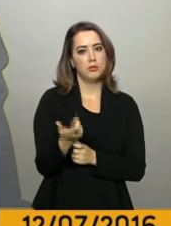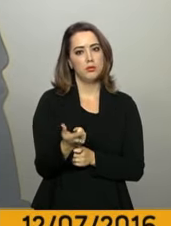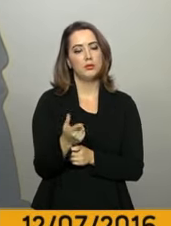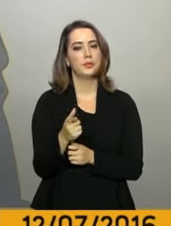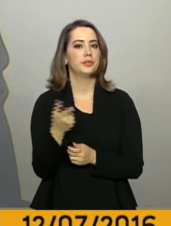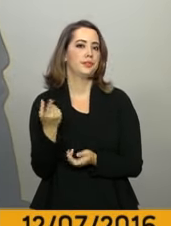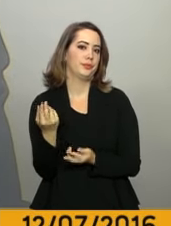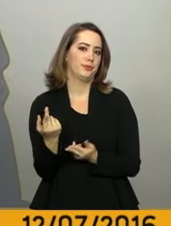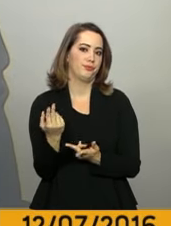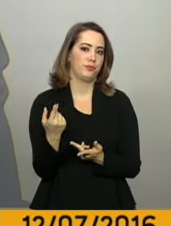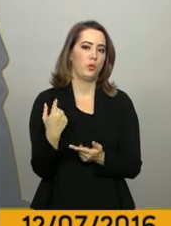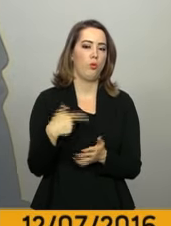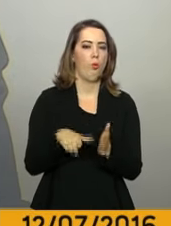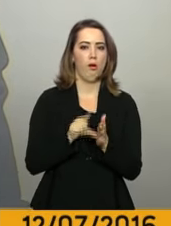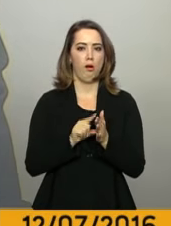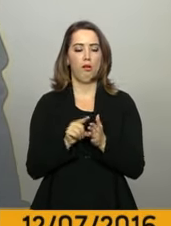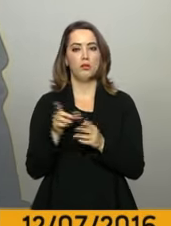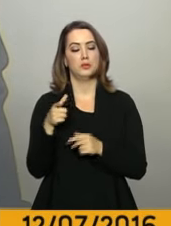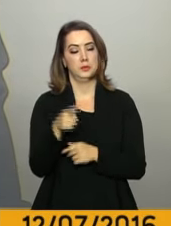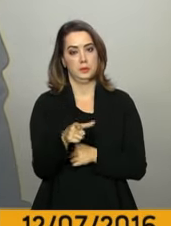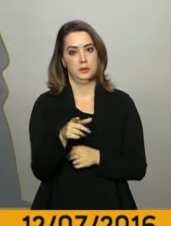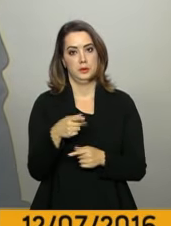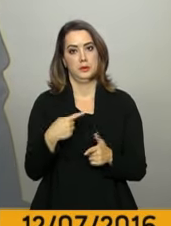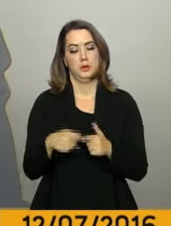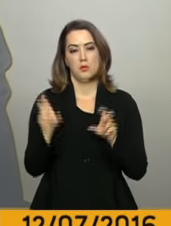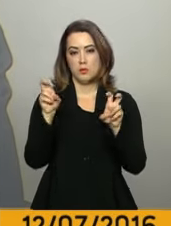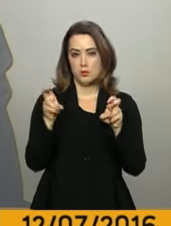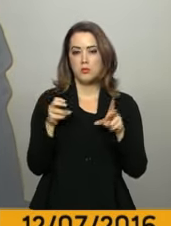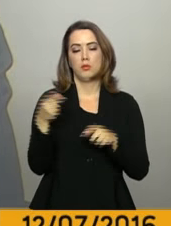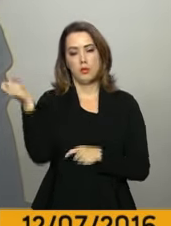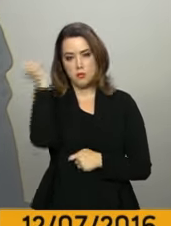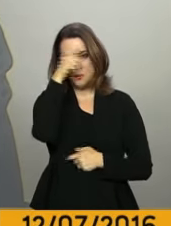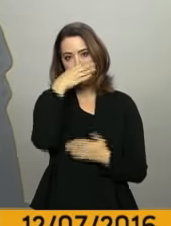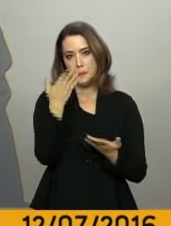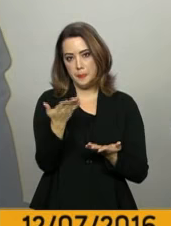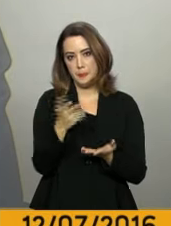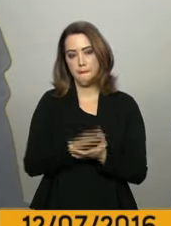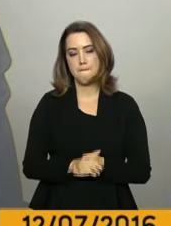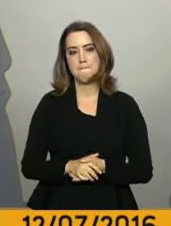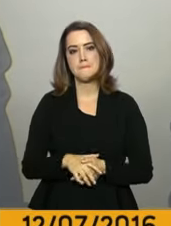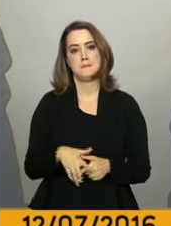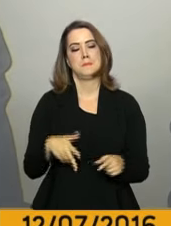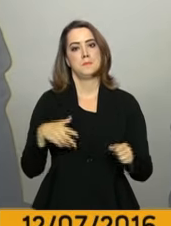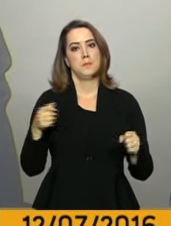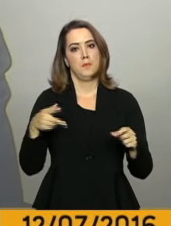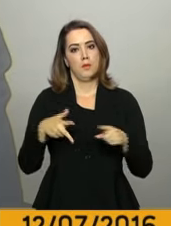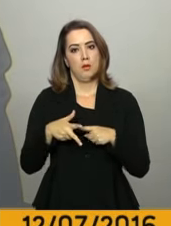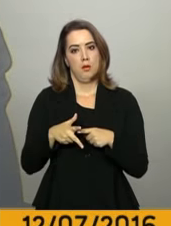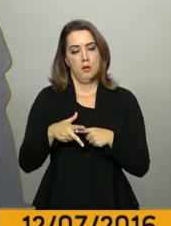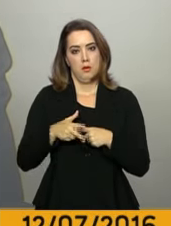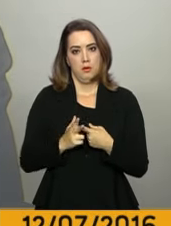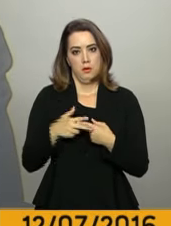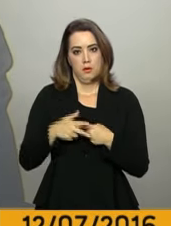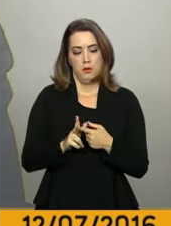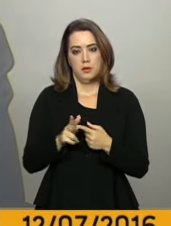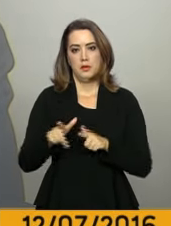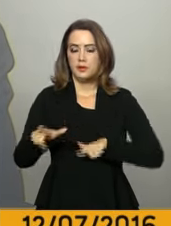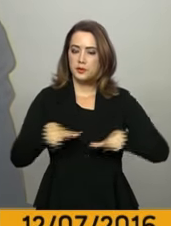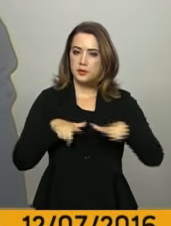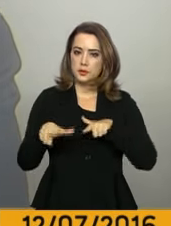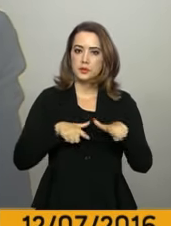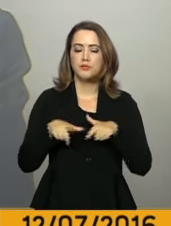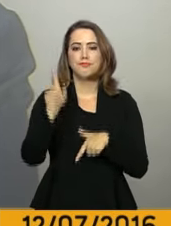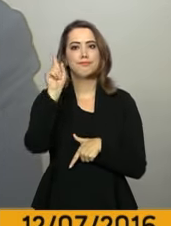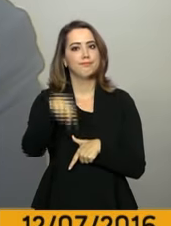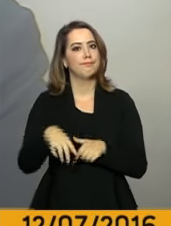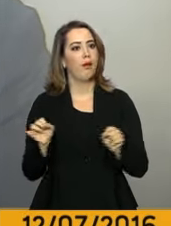acontecer em temas desta natureza a questão da reforma trabalhista por exemplo ela é mais do que